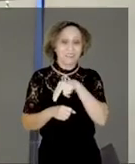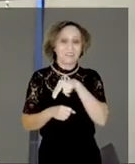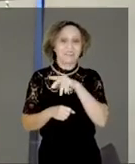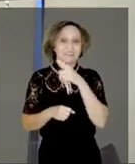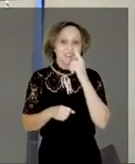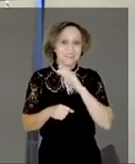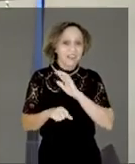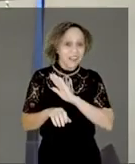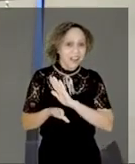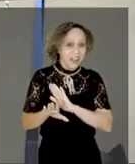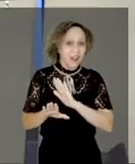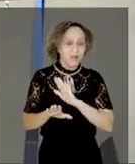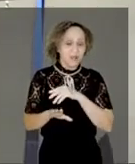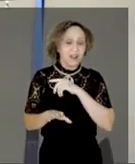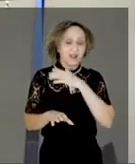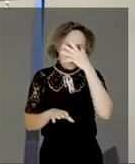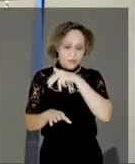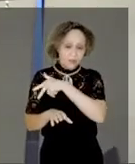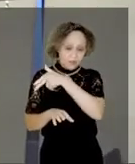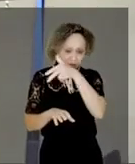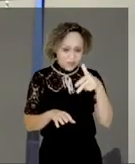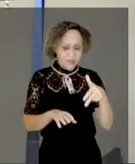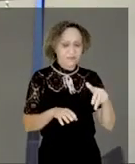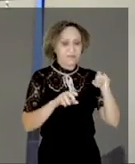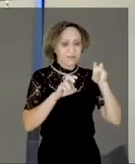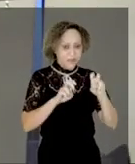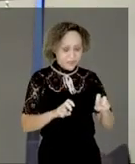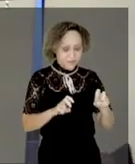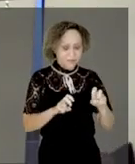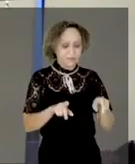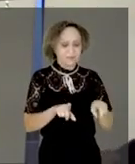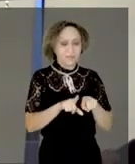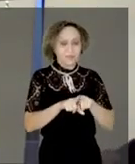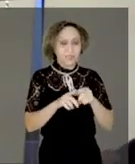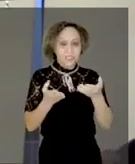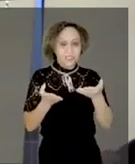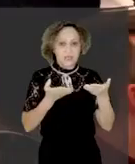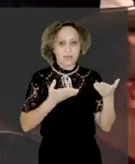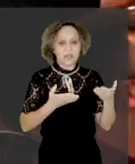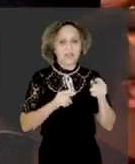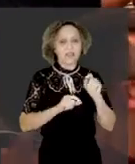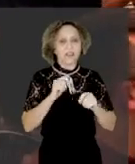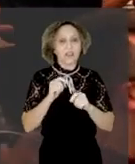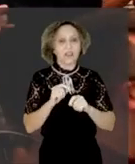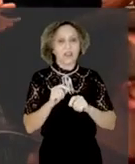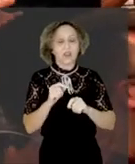Netflix 3%, que é o companheiro Rafael Lozano.